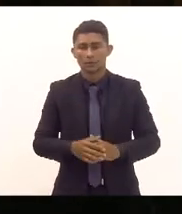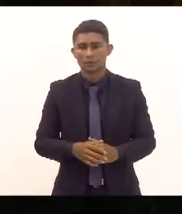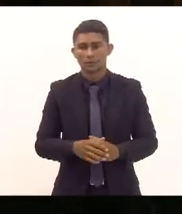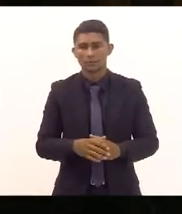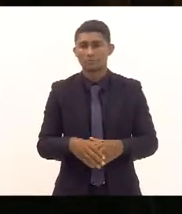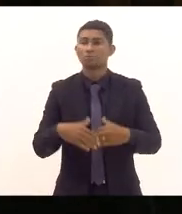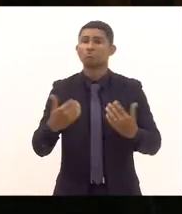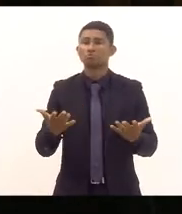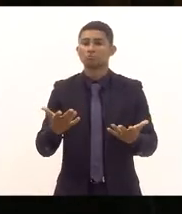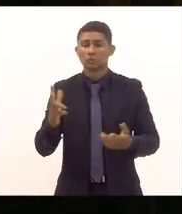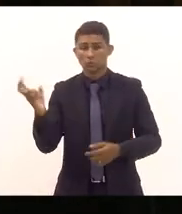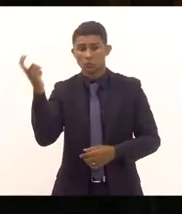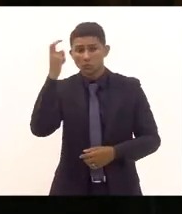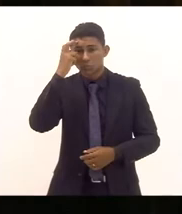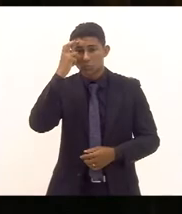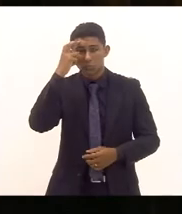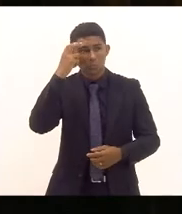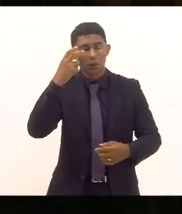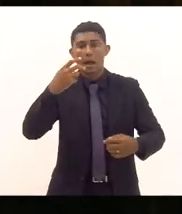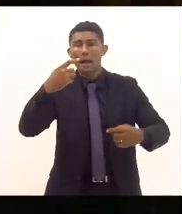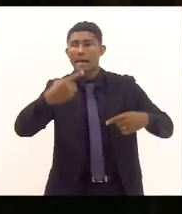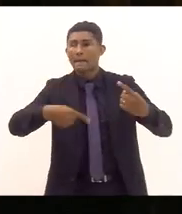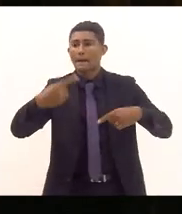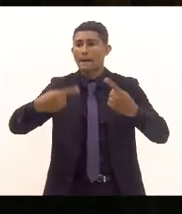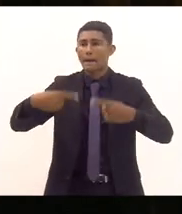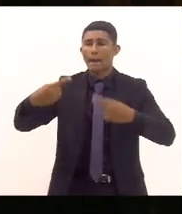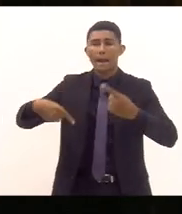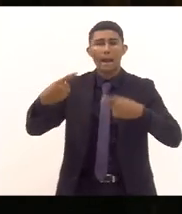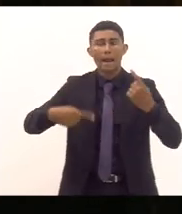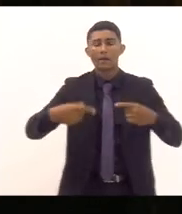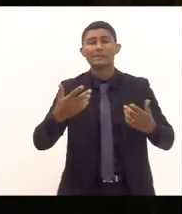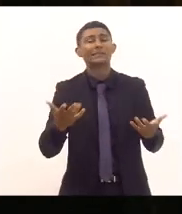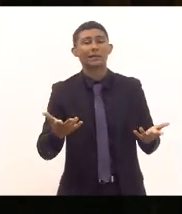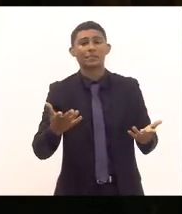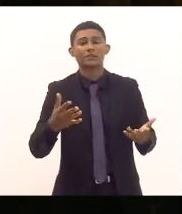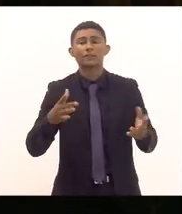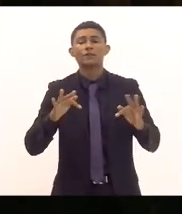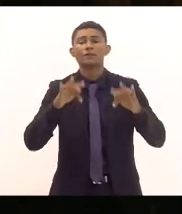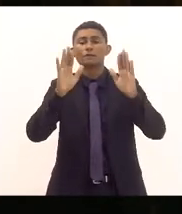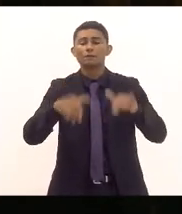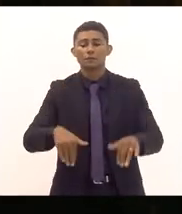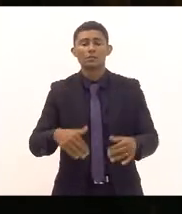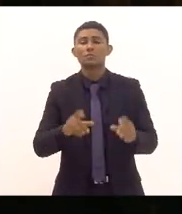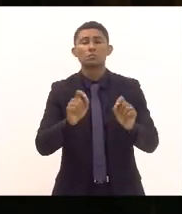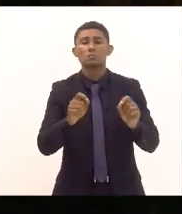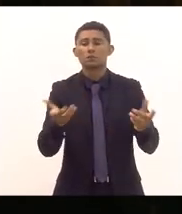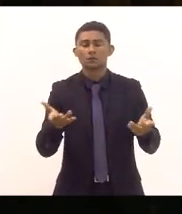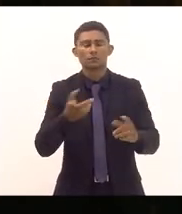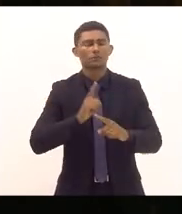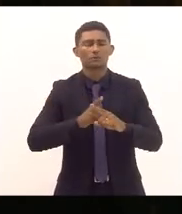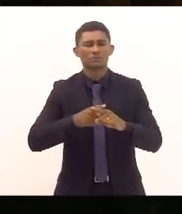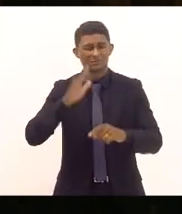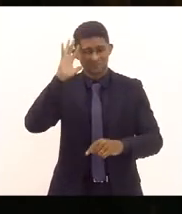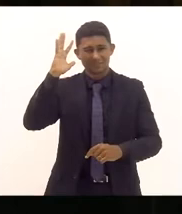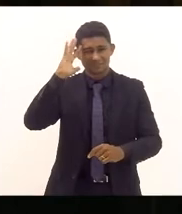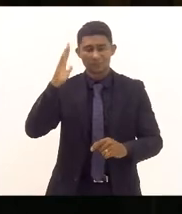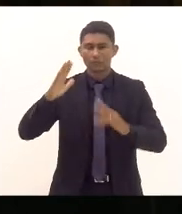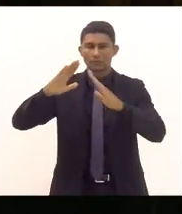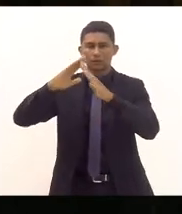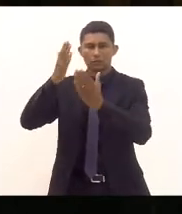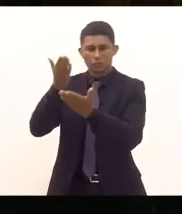até que ponto Essa guerra cultural Qual o fim dessa guerra cultural porque imagine uma escola que deve